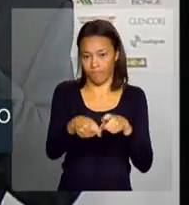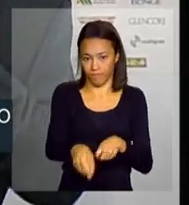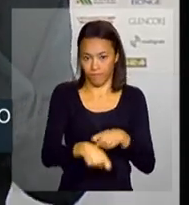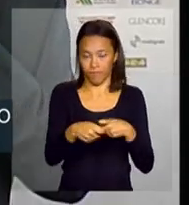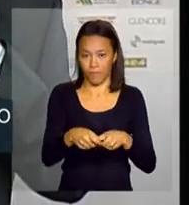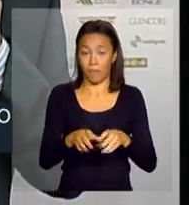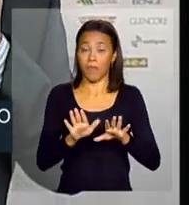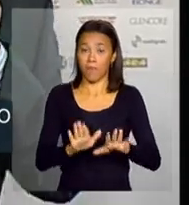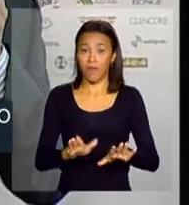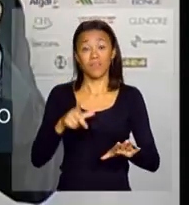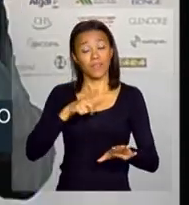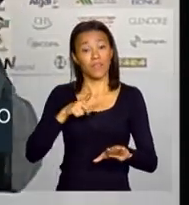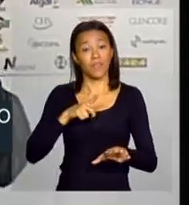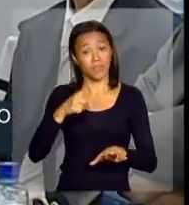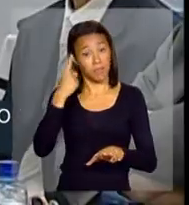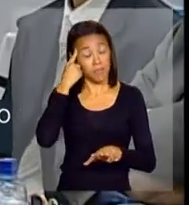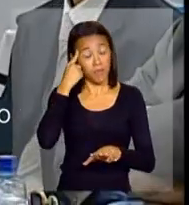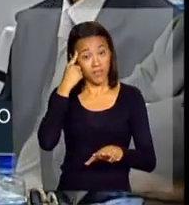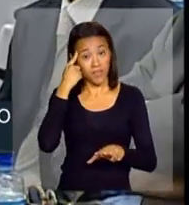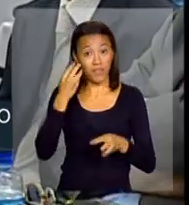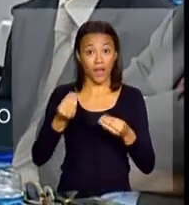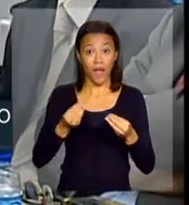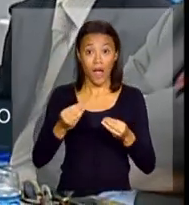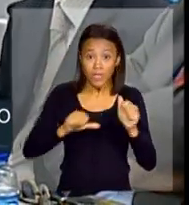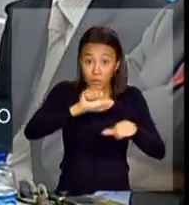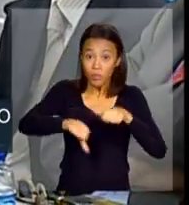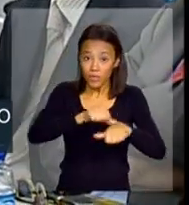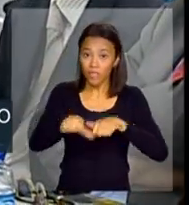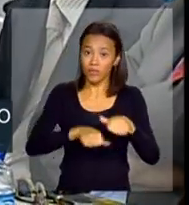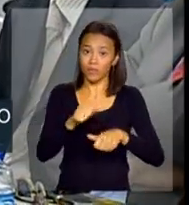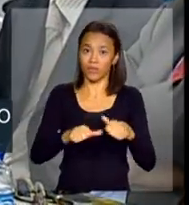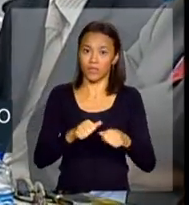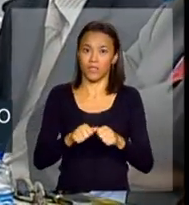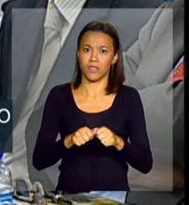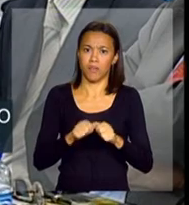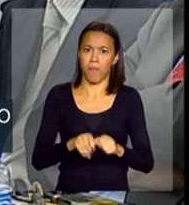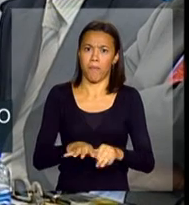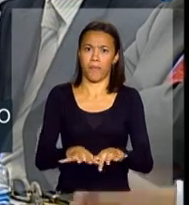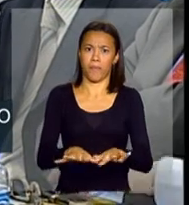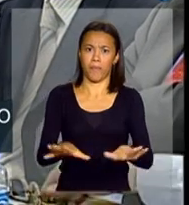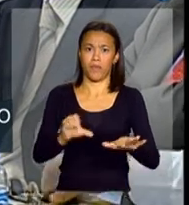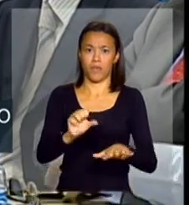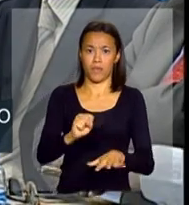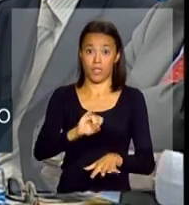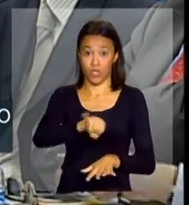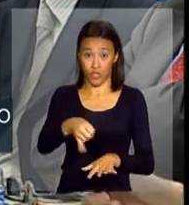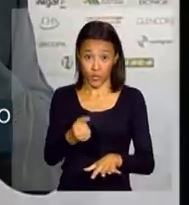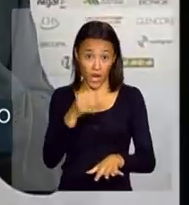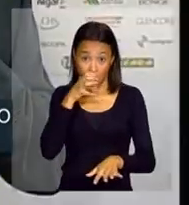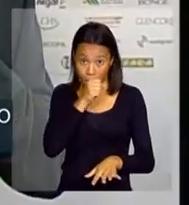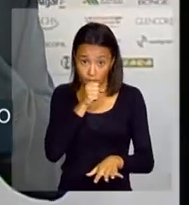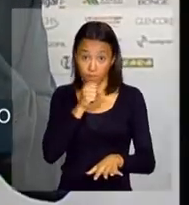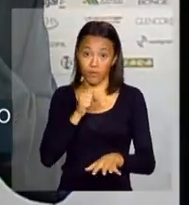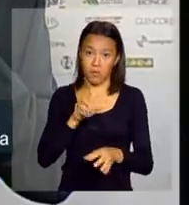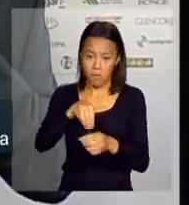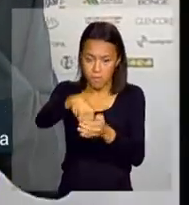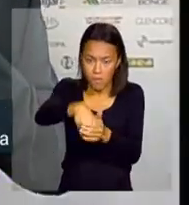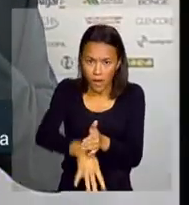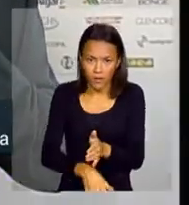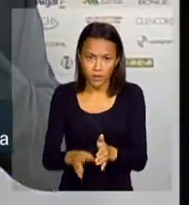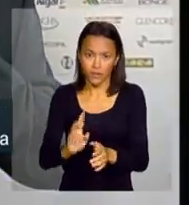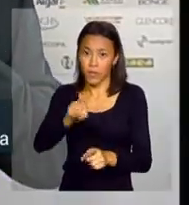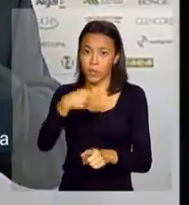por outro lado, a gente tem que pensar na dinâmica da agricultura da soja, e você não planta a soja imediatamente depois que você desmata, né? Em geral,